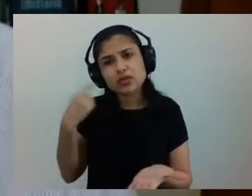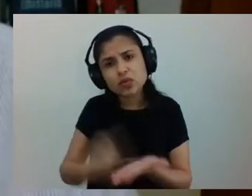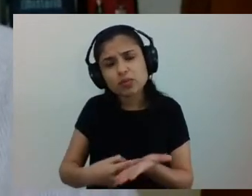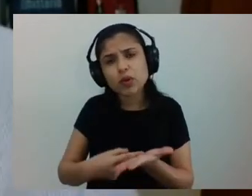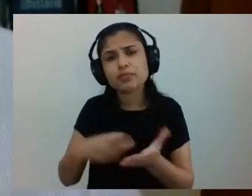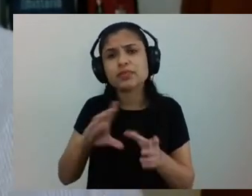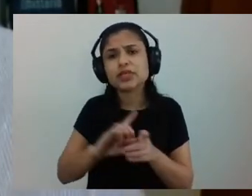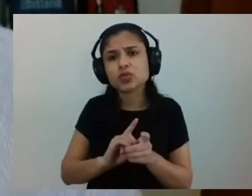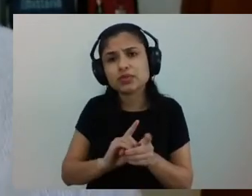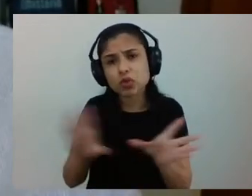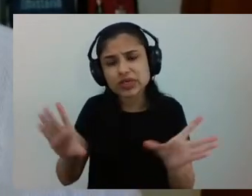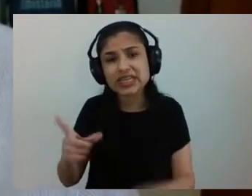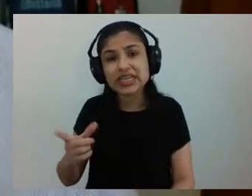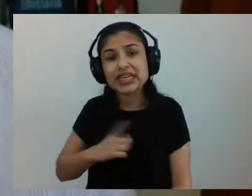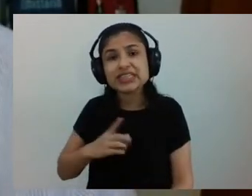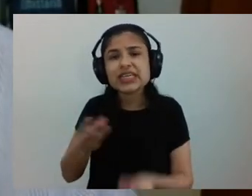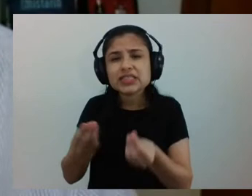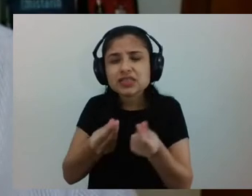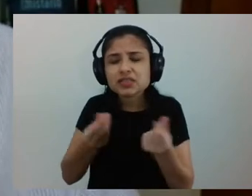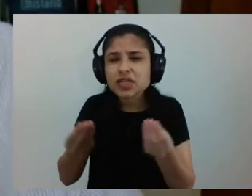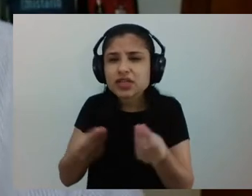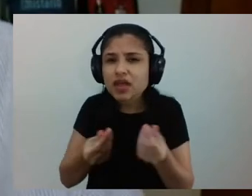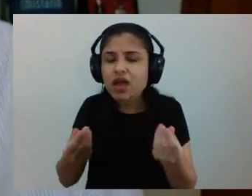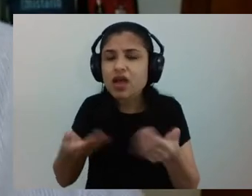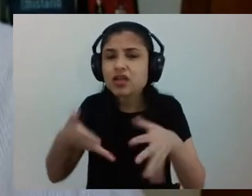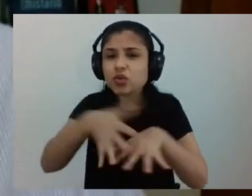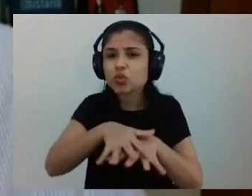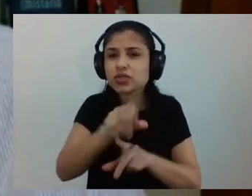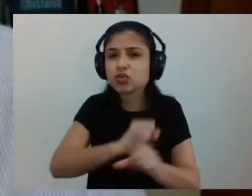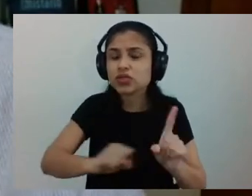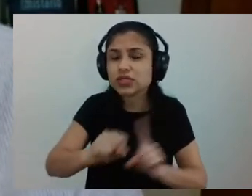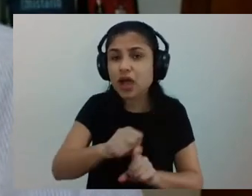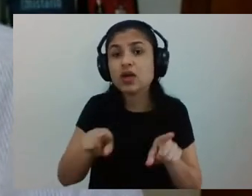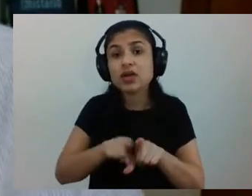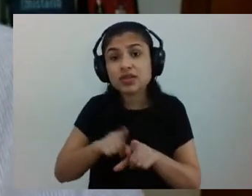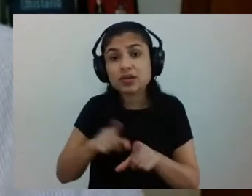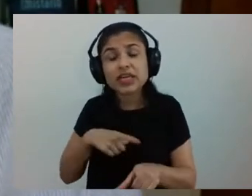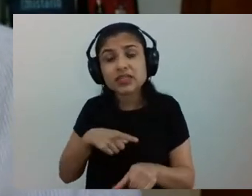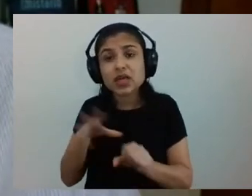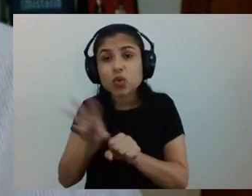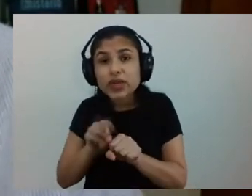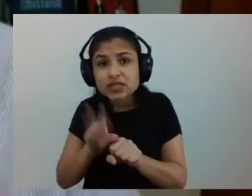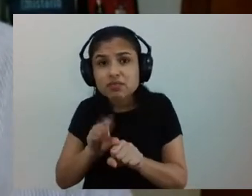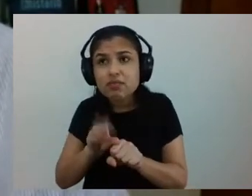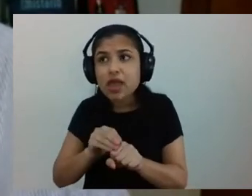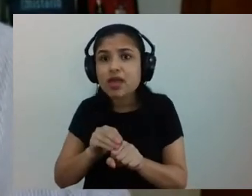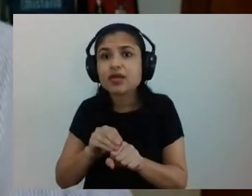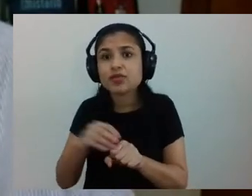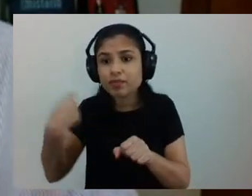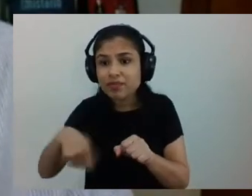temos a sensibilidade com a inclusão social e temos o conhecimento necessário